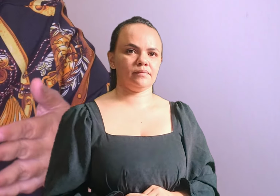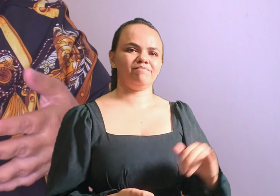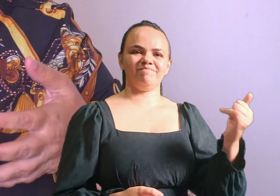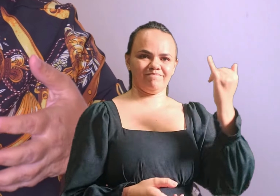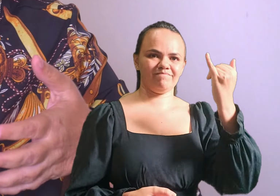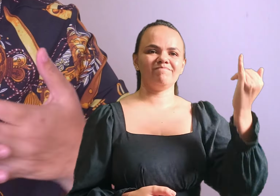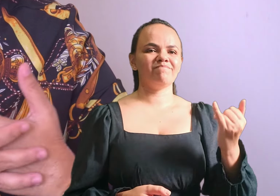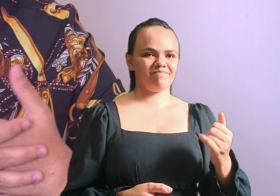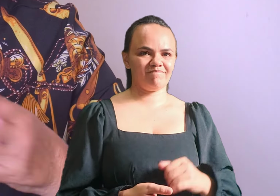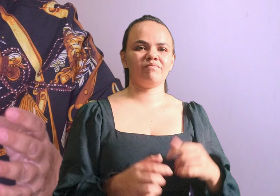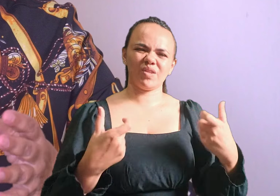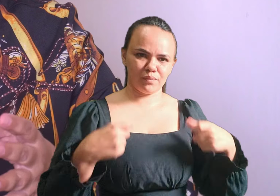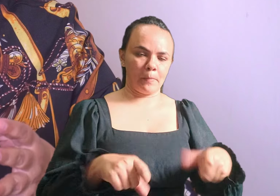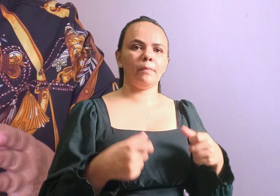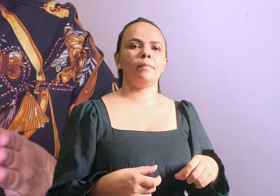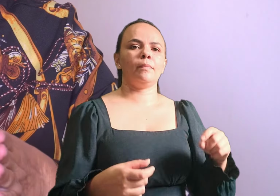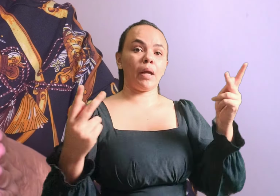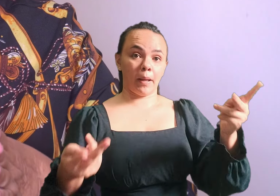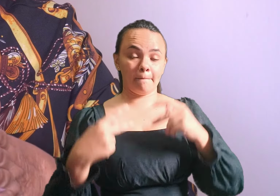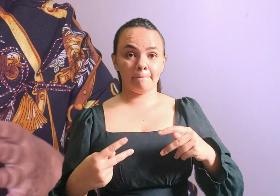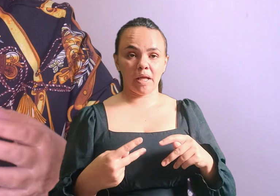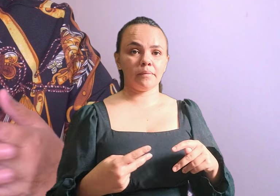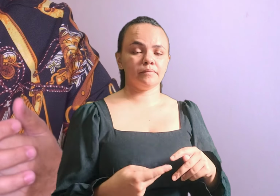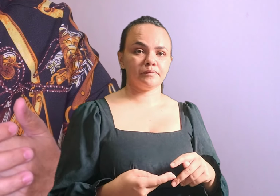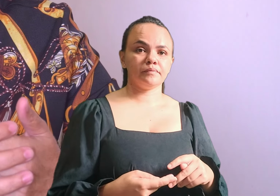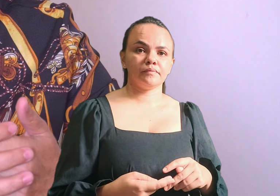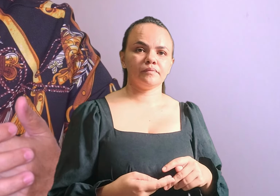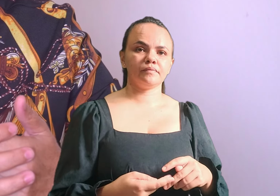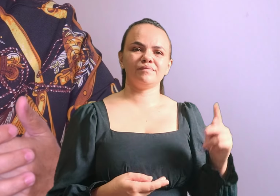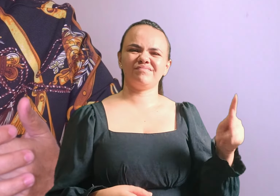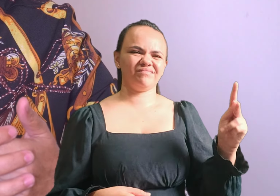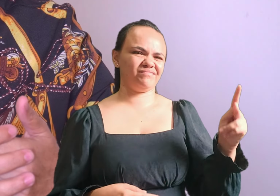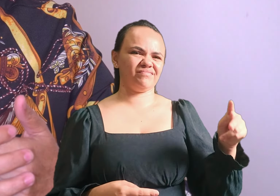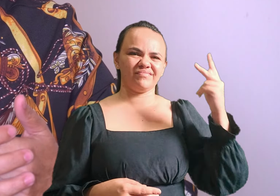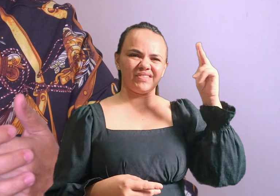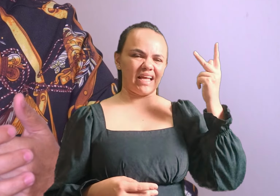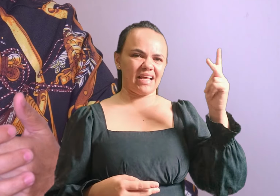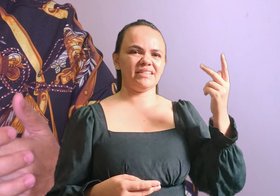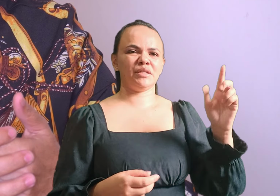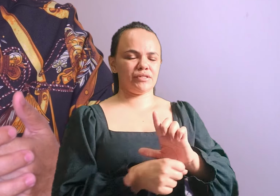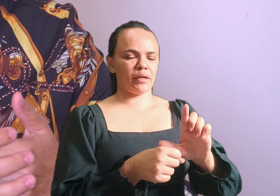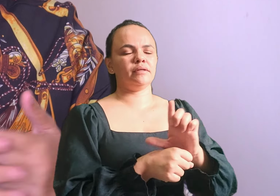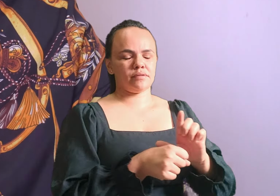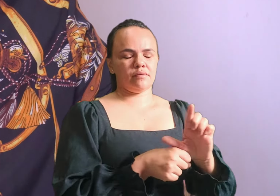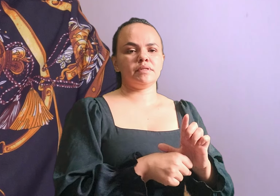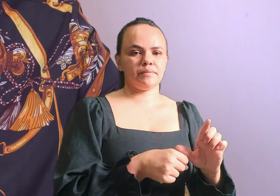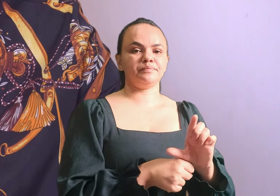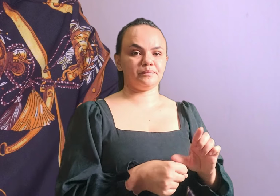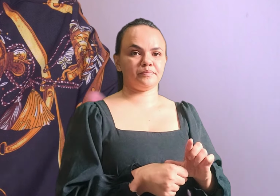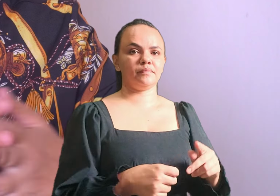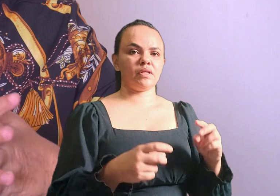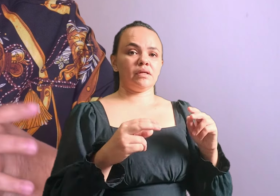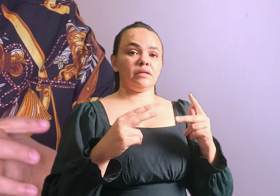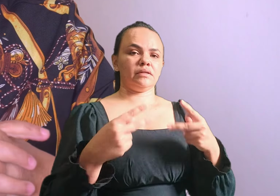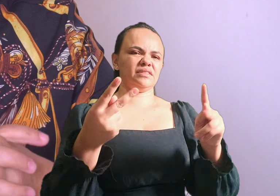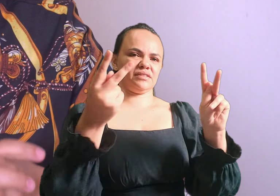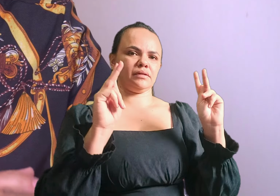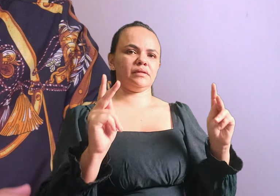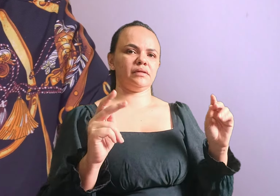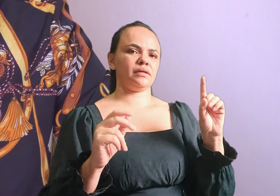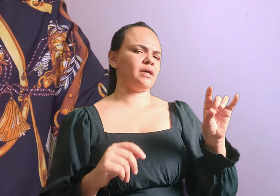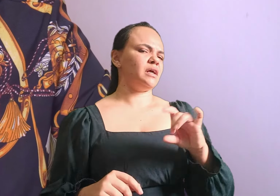revisit temos a a a história de Luiz Gomes e cada um